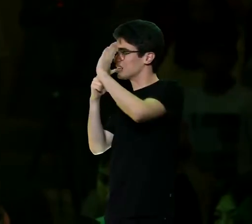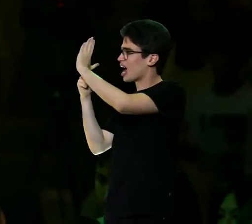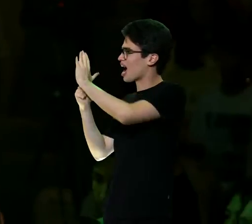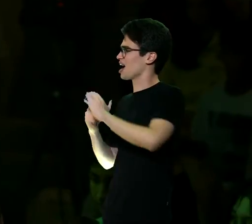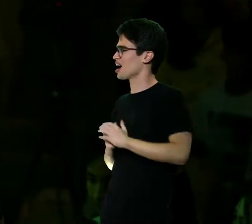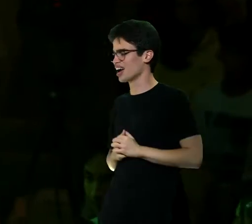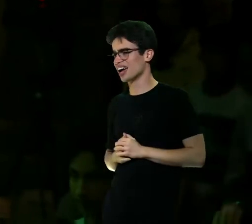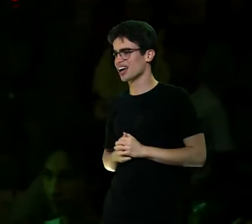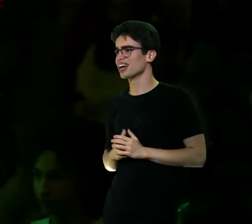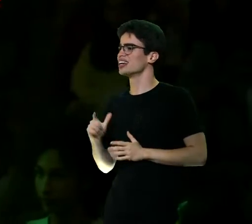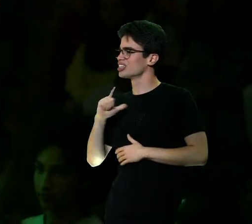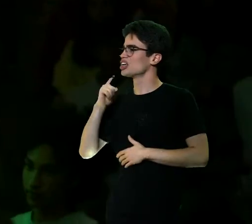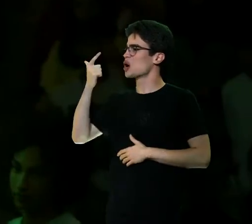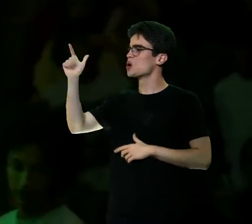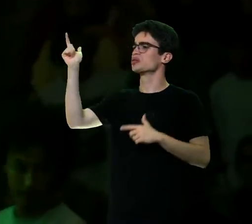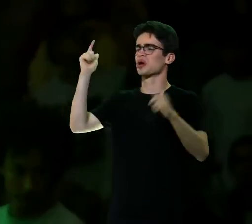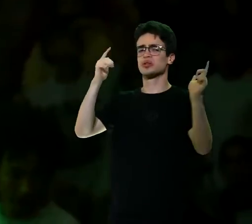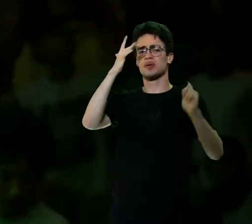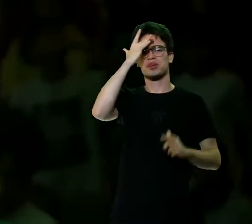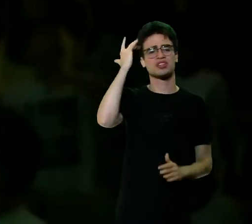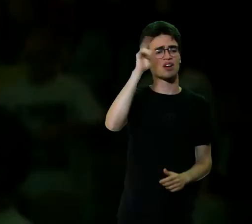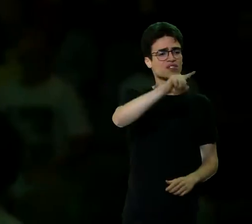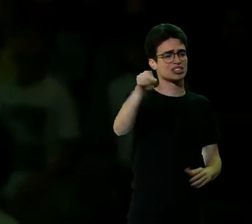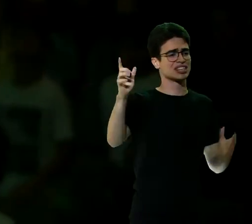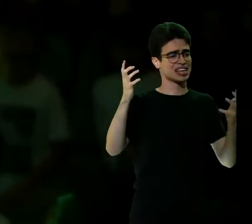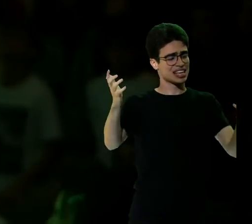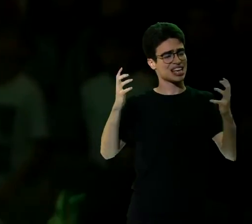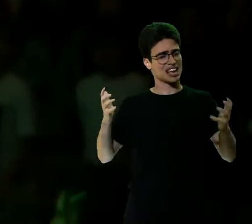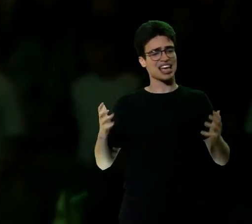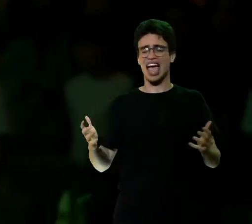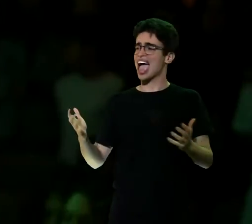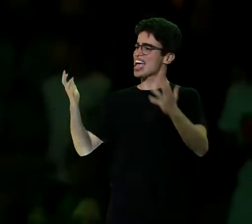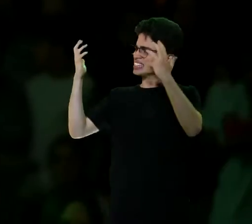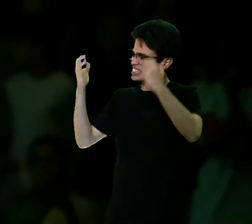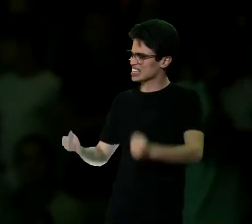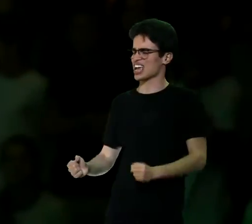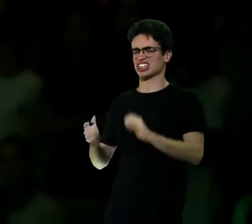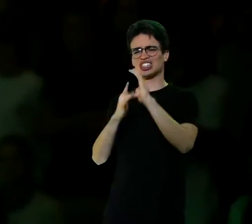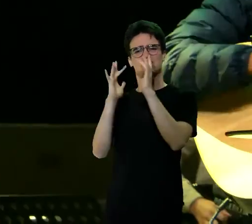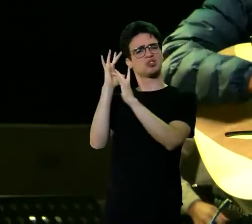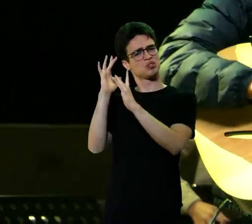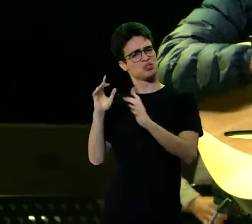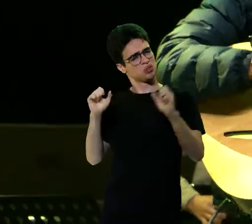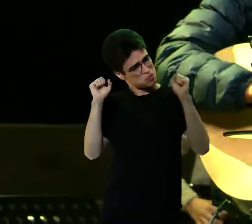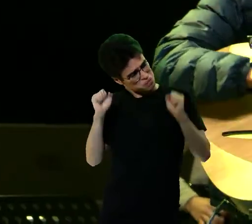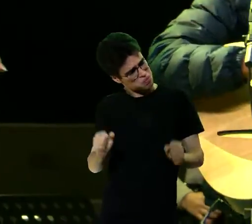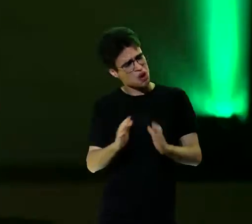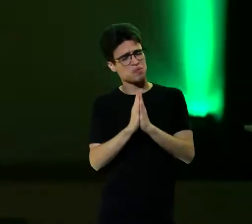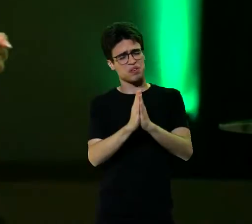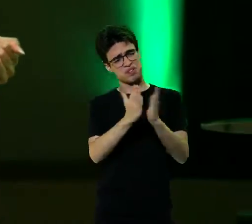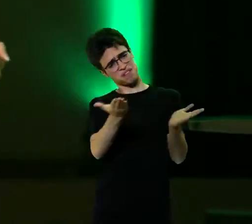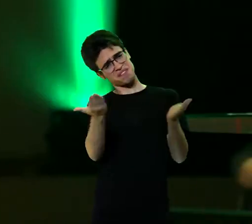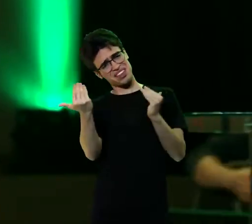Se tem mais alguém aqui que ainda quer entregar a sua vida para Jesus, pode vir aqui para frente.